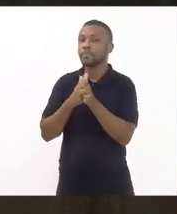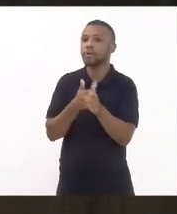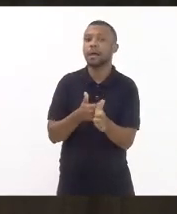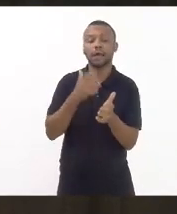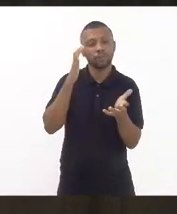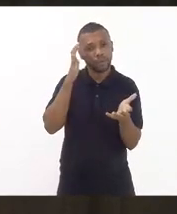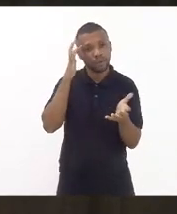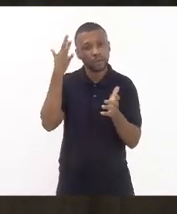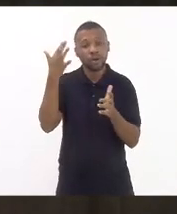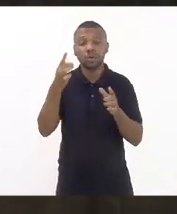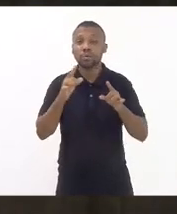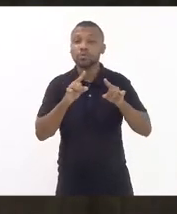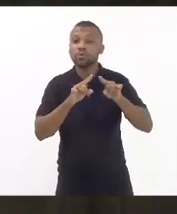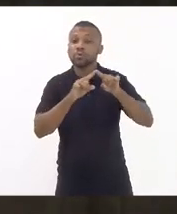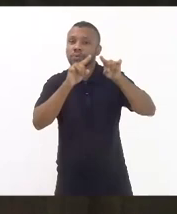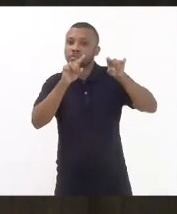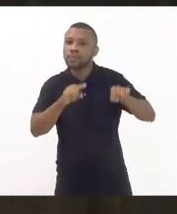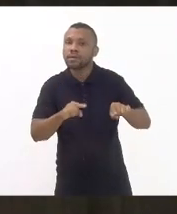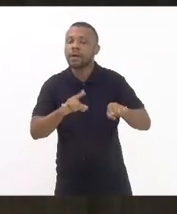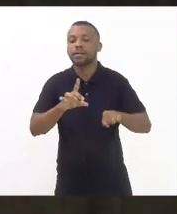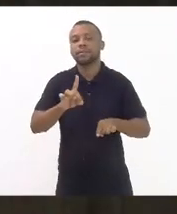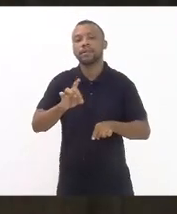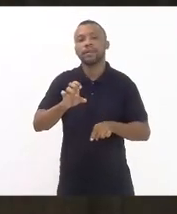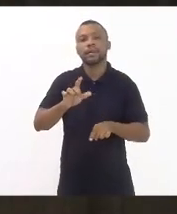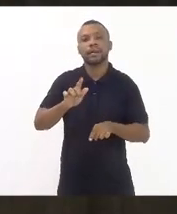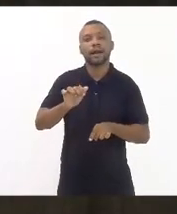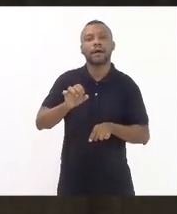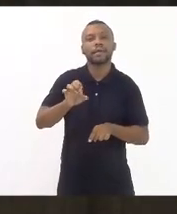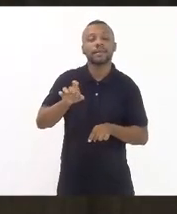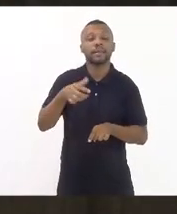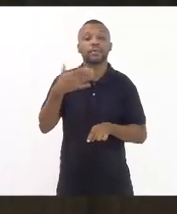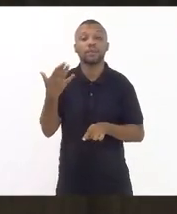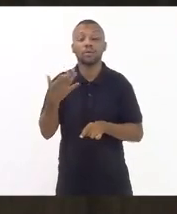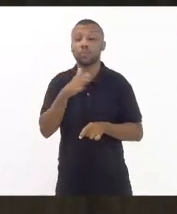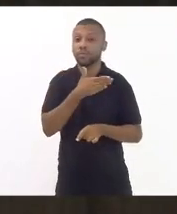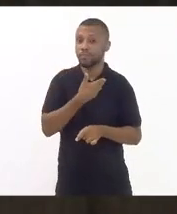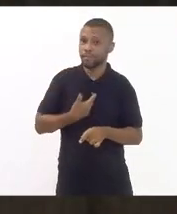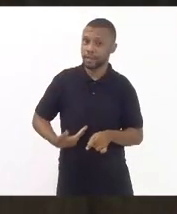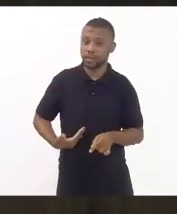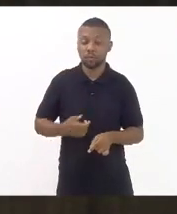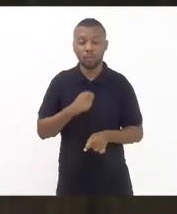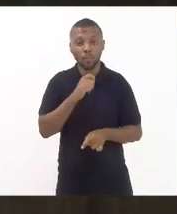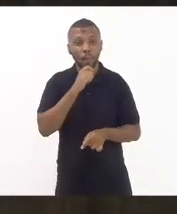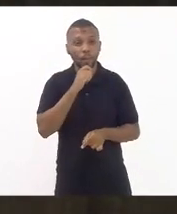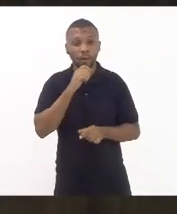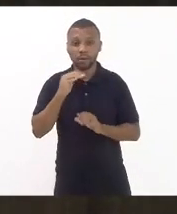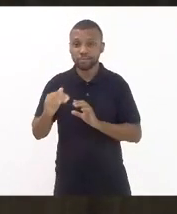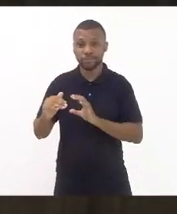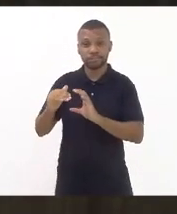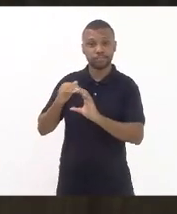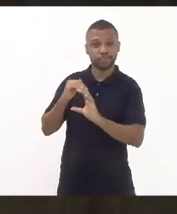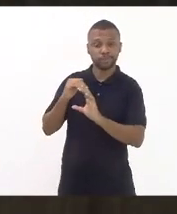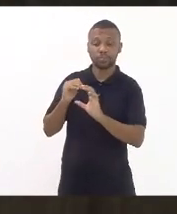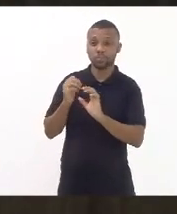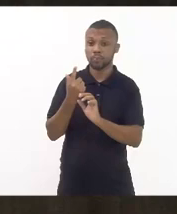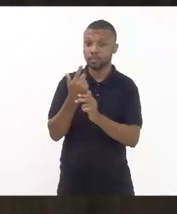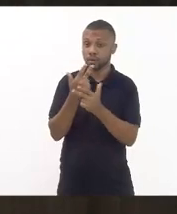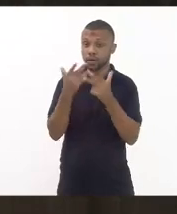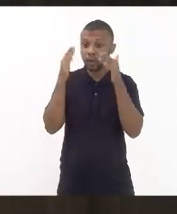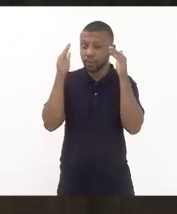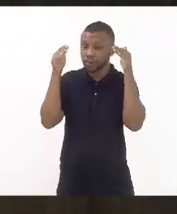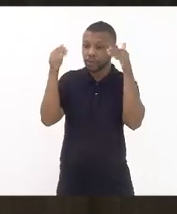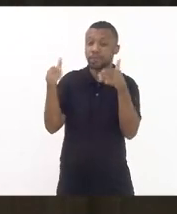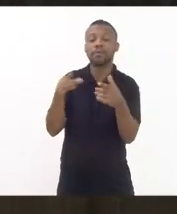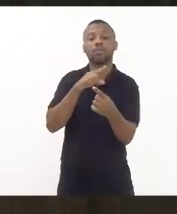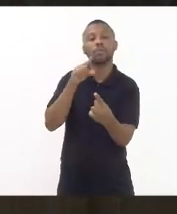agentes socioeducativos. E o governo acabou não enviando para essa casa uma mensagem específica para